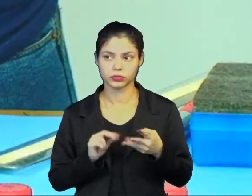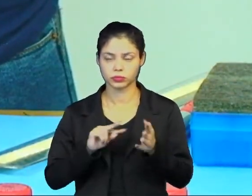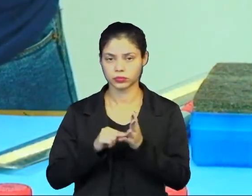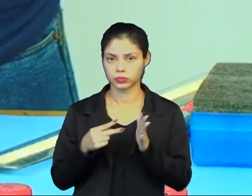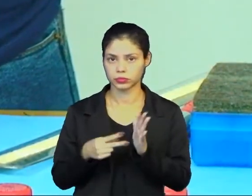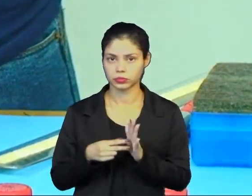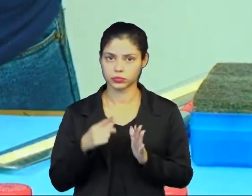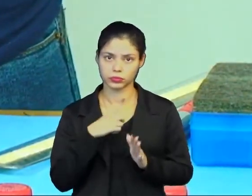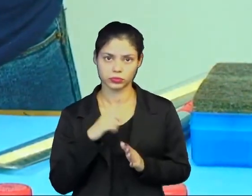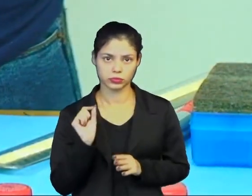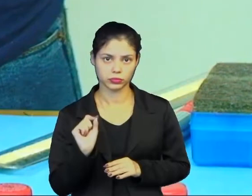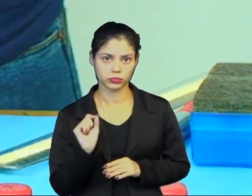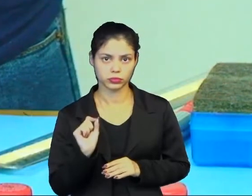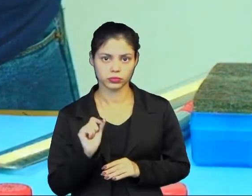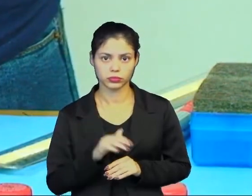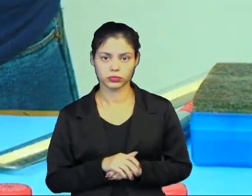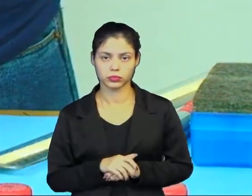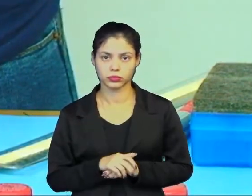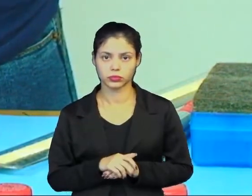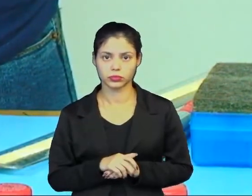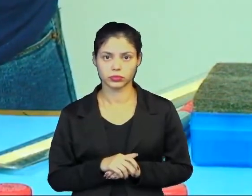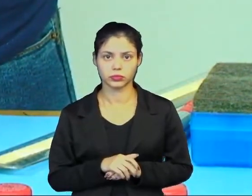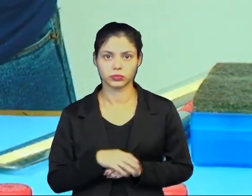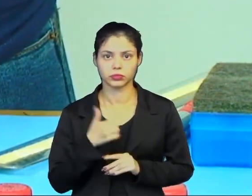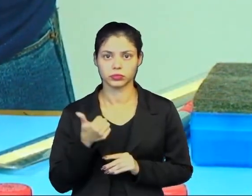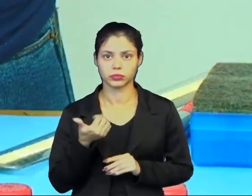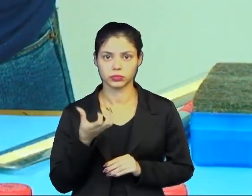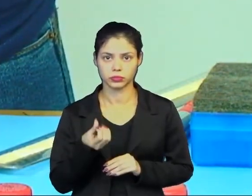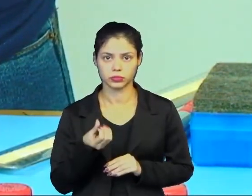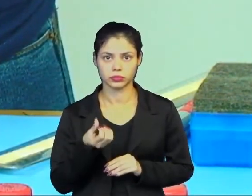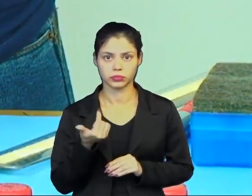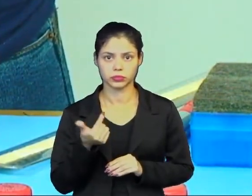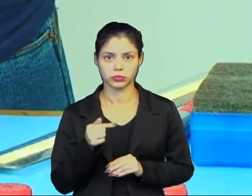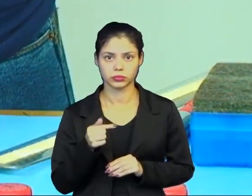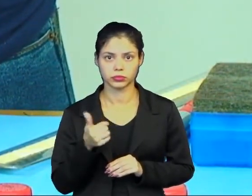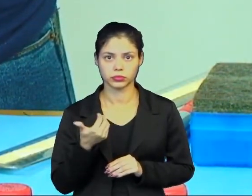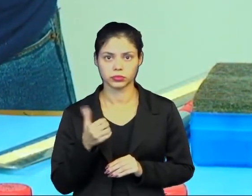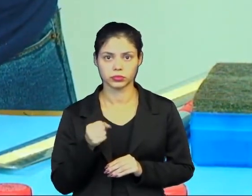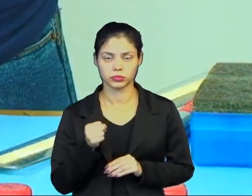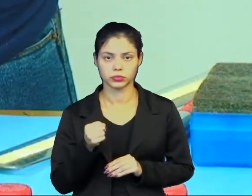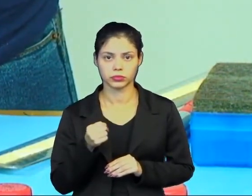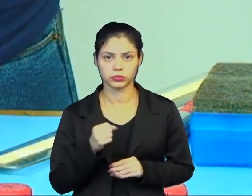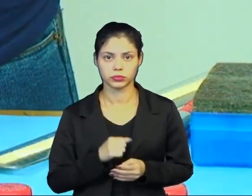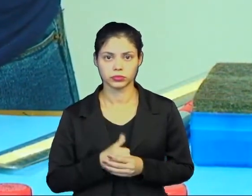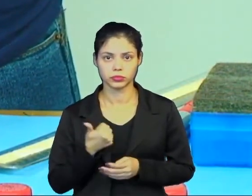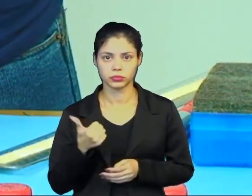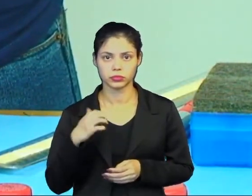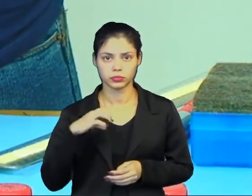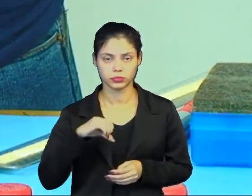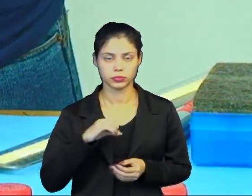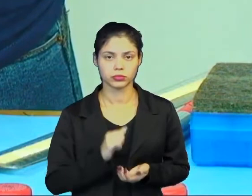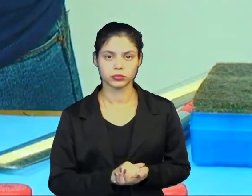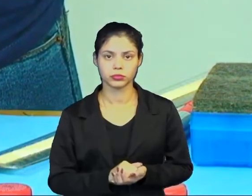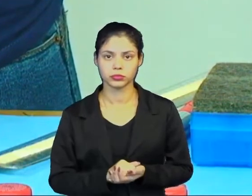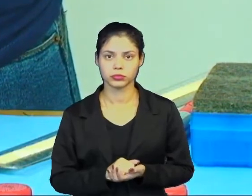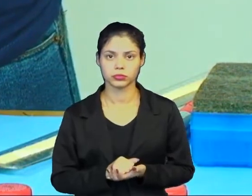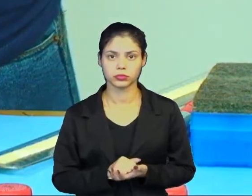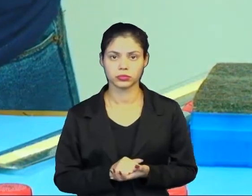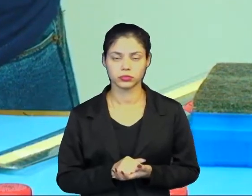significa que eu tenho 16, 17, 18,